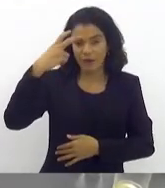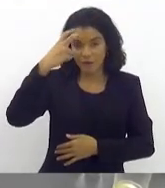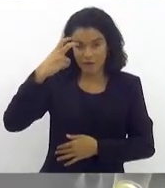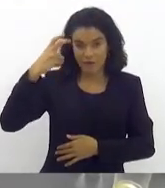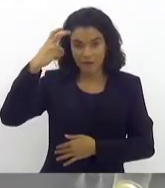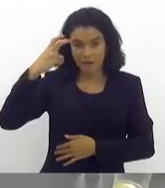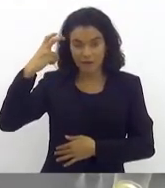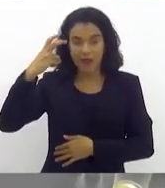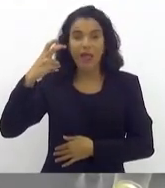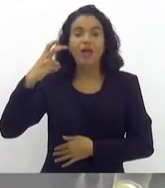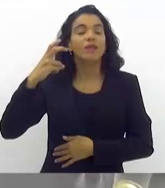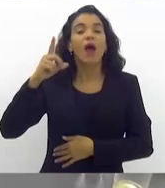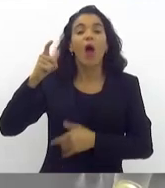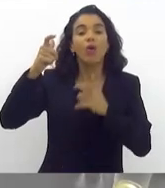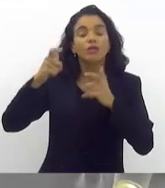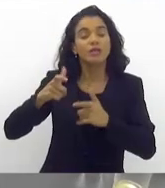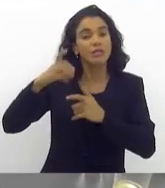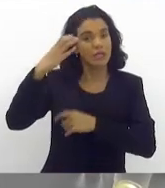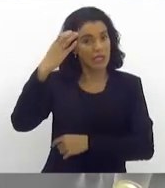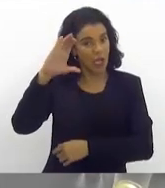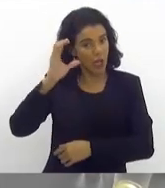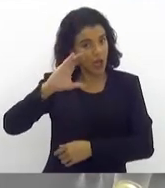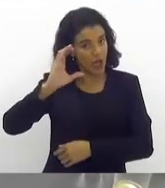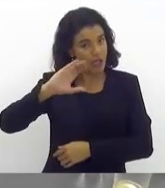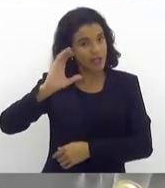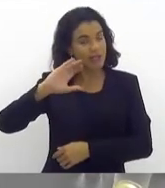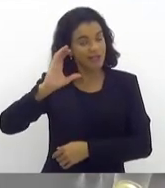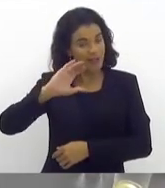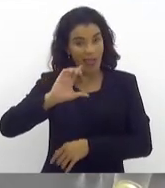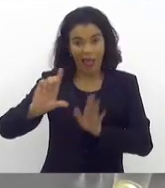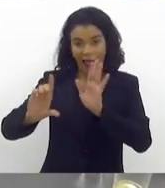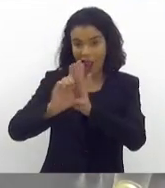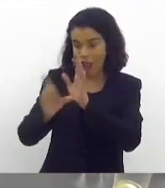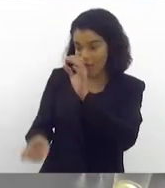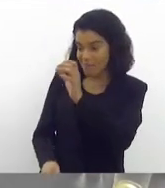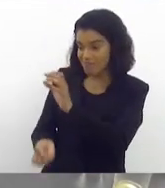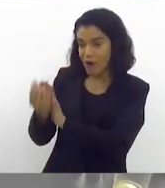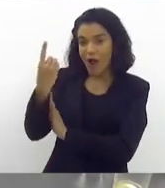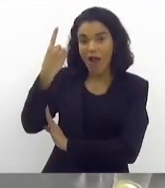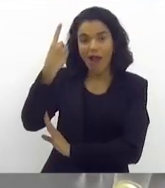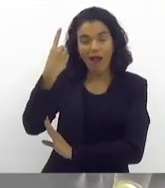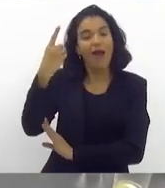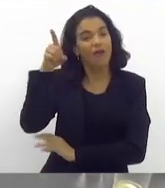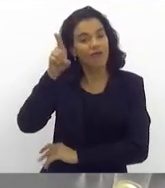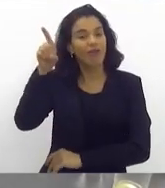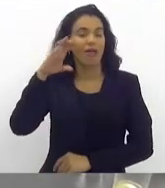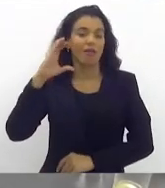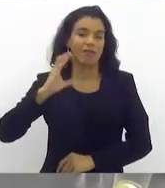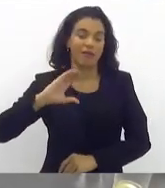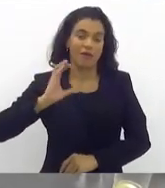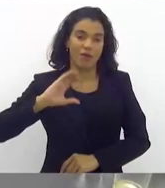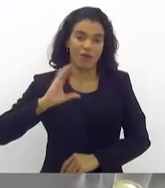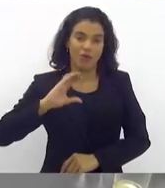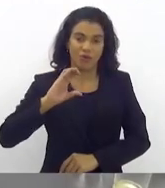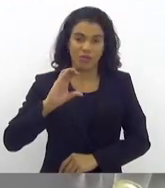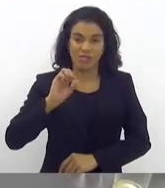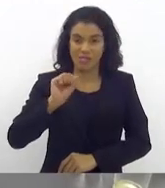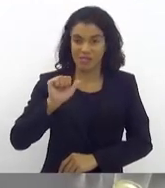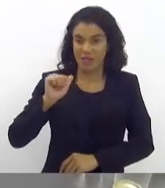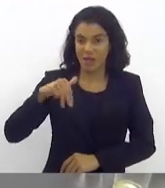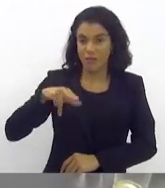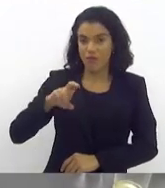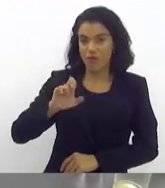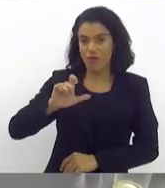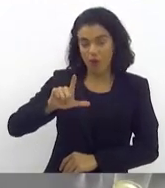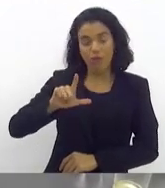Lima, de Niterói. A lei originária foi até de Niterói, quando eu e o Samuel... O Samuel fez uma proposta original... Eu